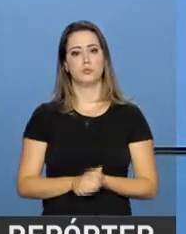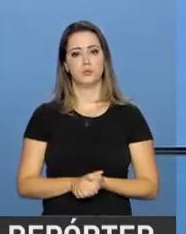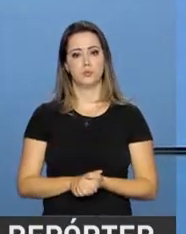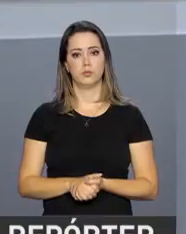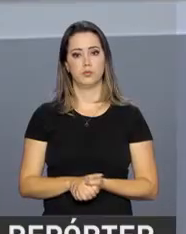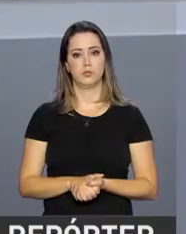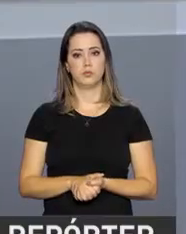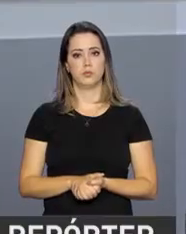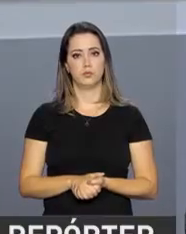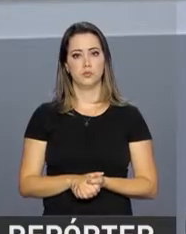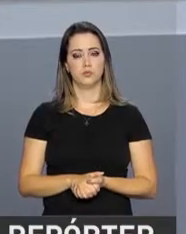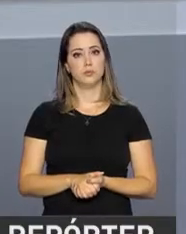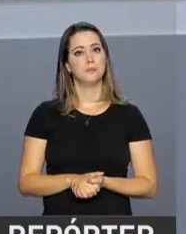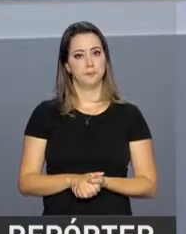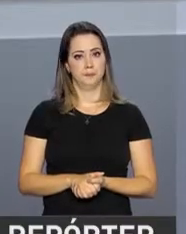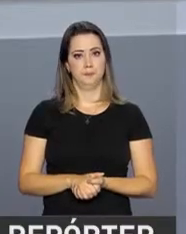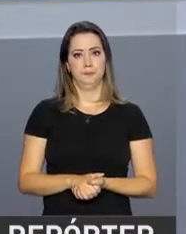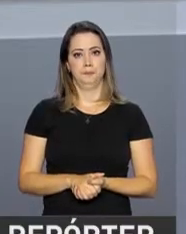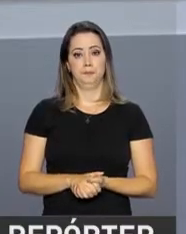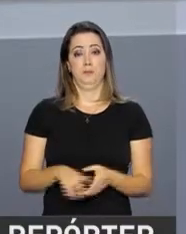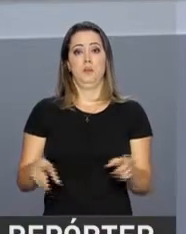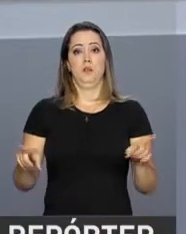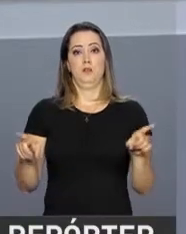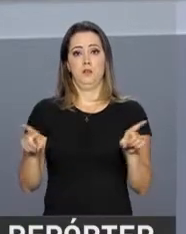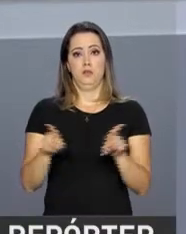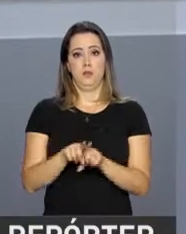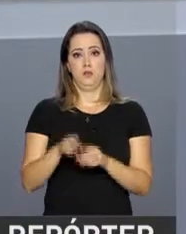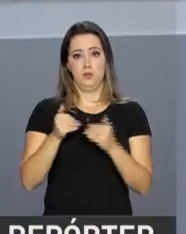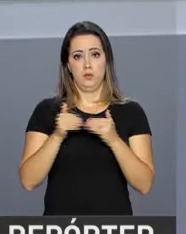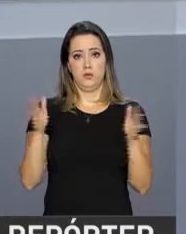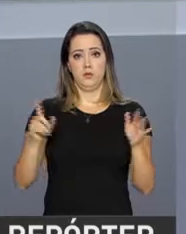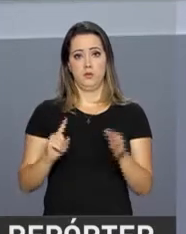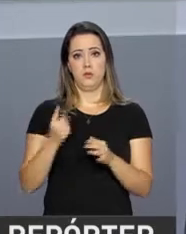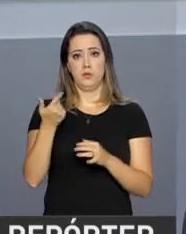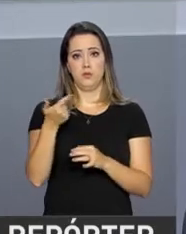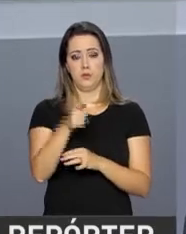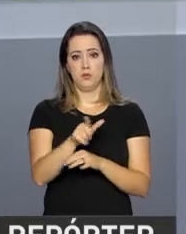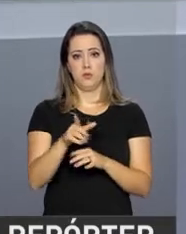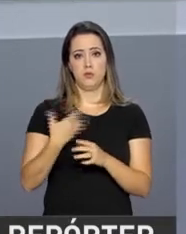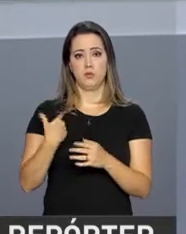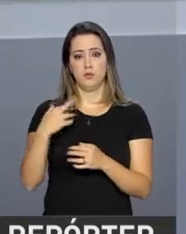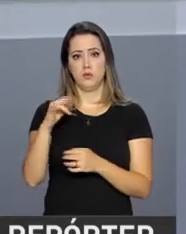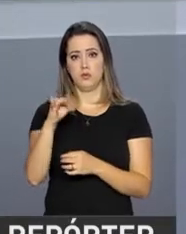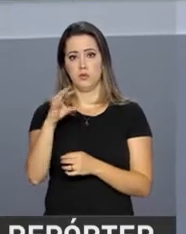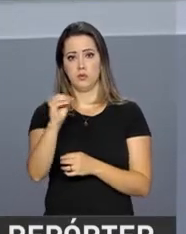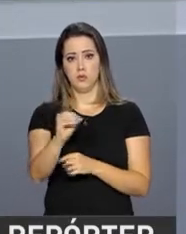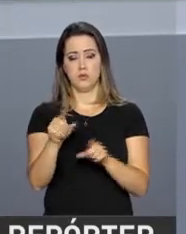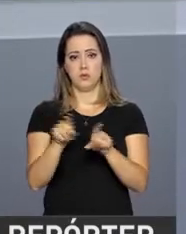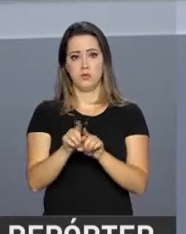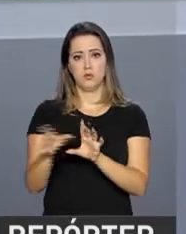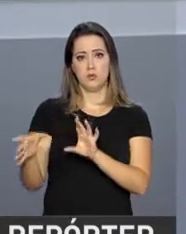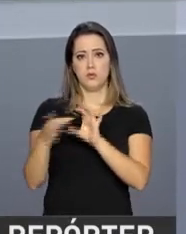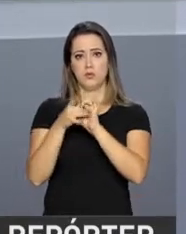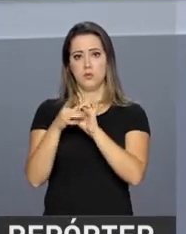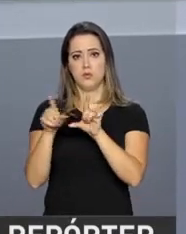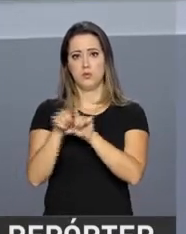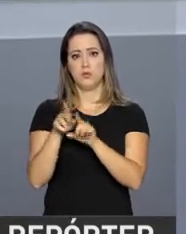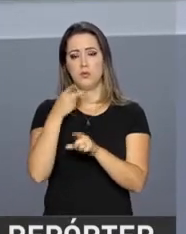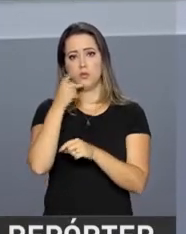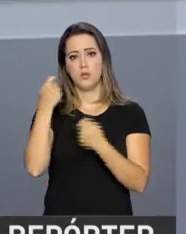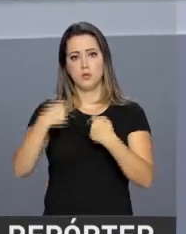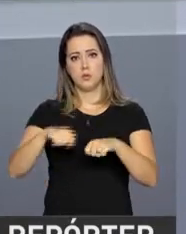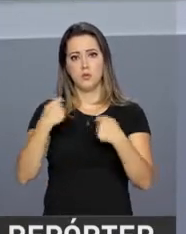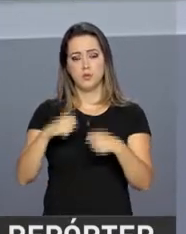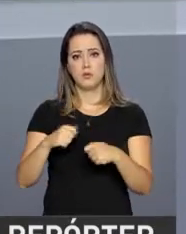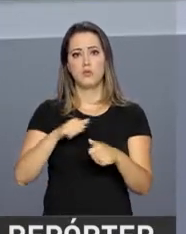de todos nós. Durante o discurso da inauguração de mais uma estação de bombeamento do projeto de integração do São Francisco,